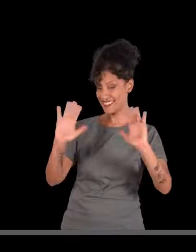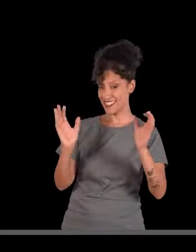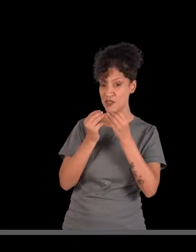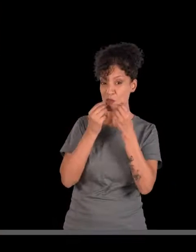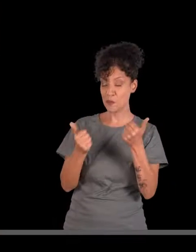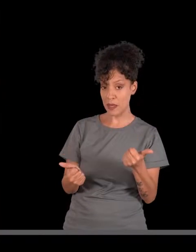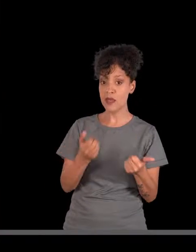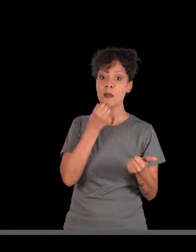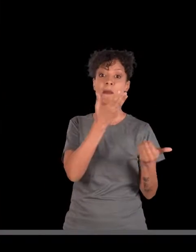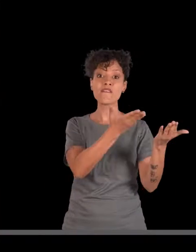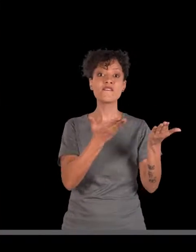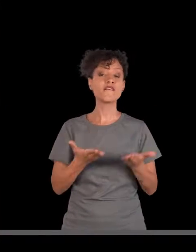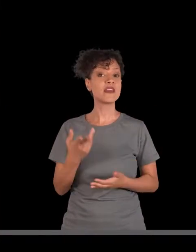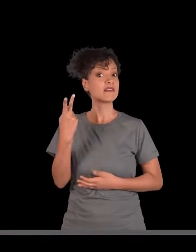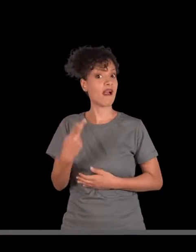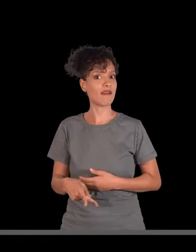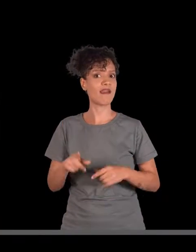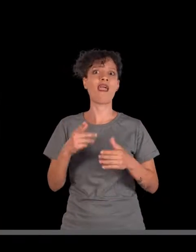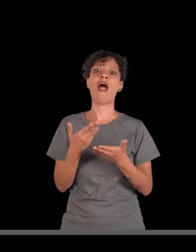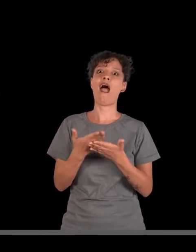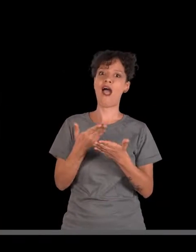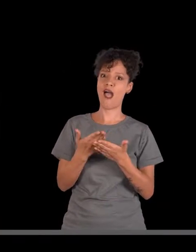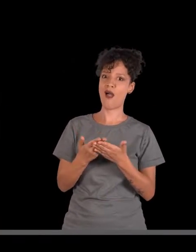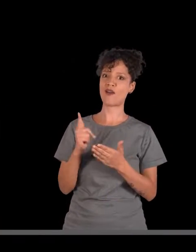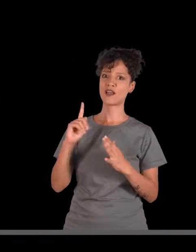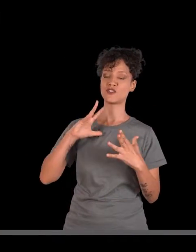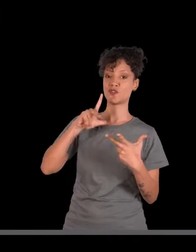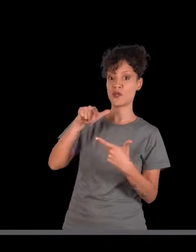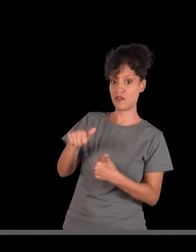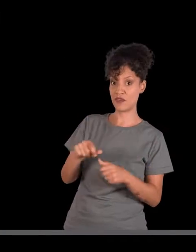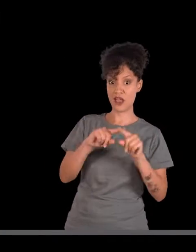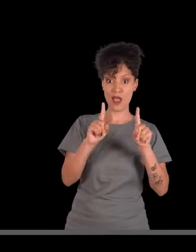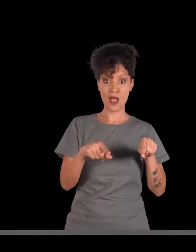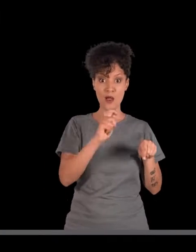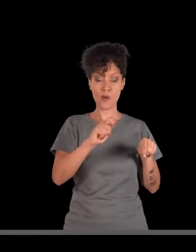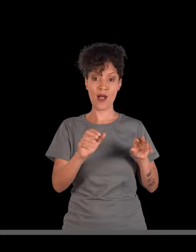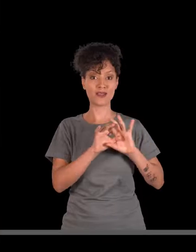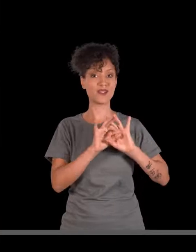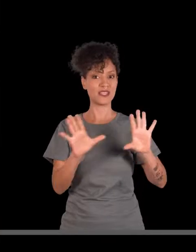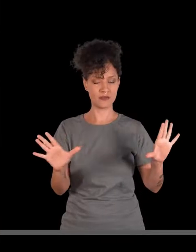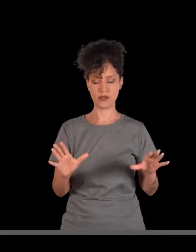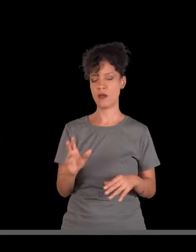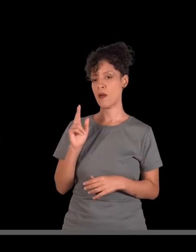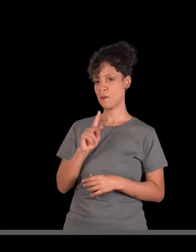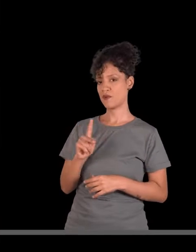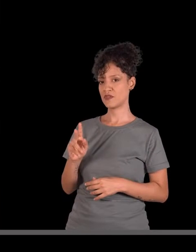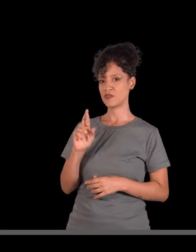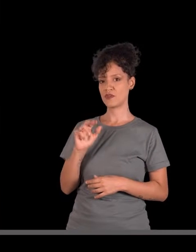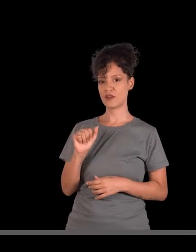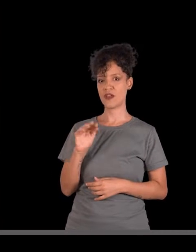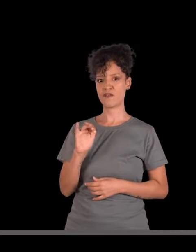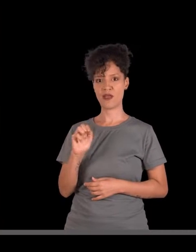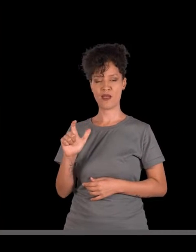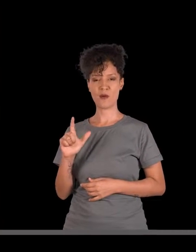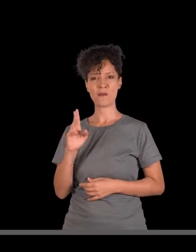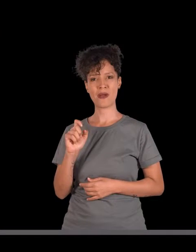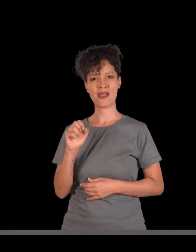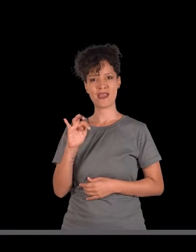Fala pessoal, tudo bom? Sejam bem-vindos a mais uma aula de Geografia aqui do canal Quadro Livre. Eu sou o professor Rafael